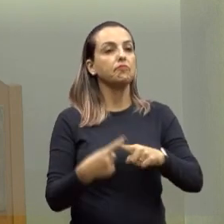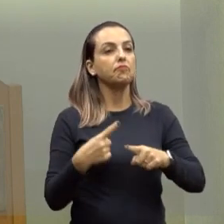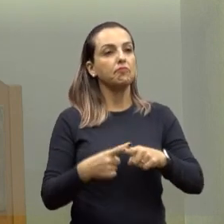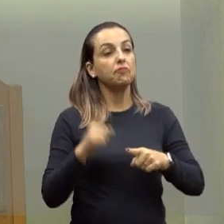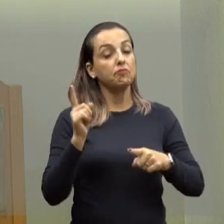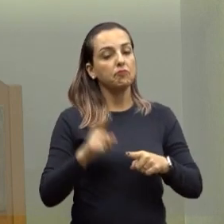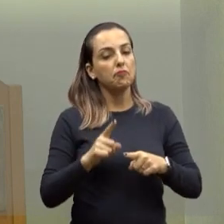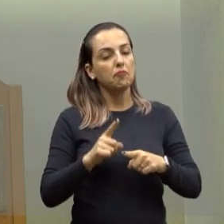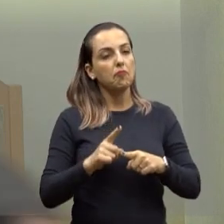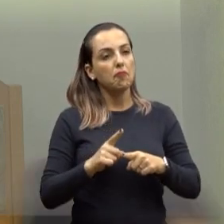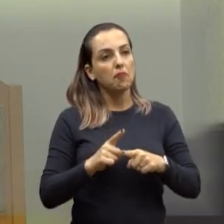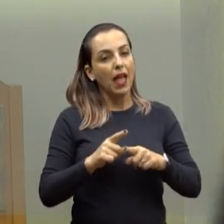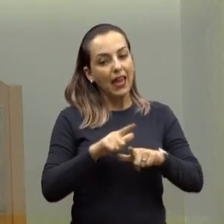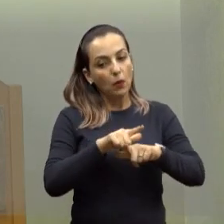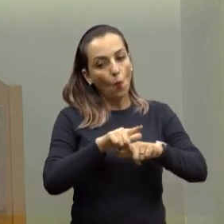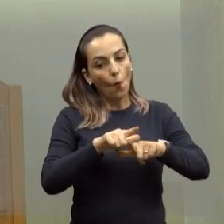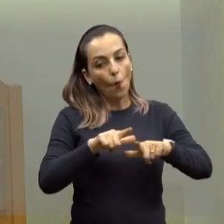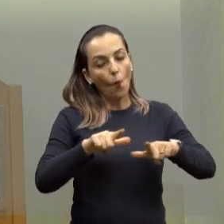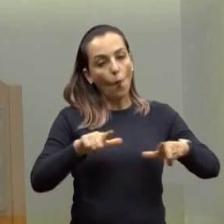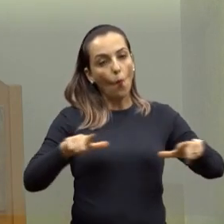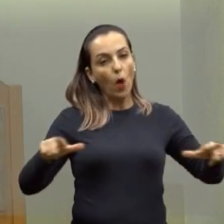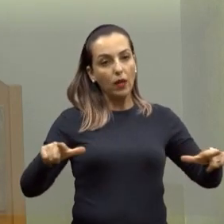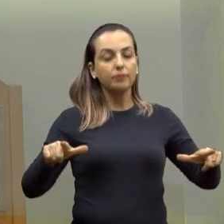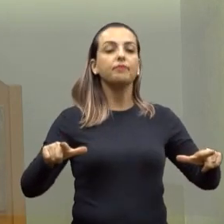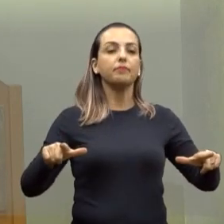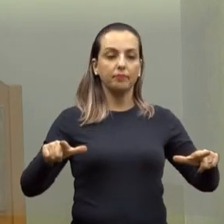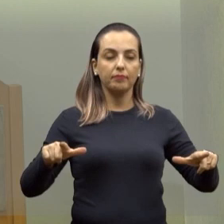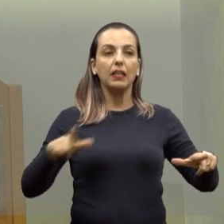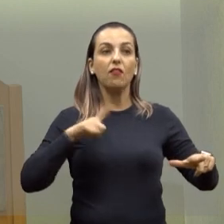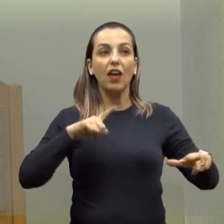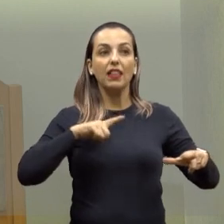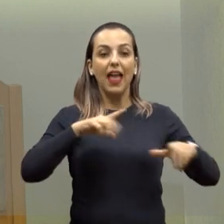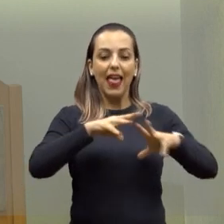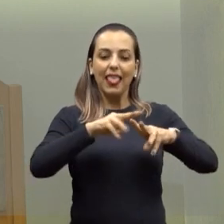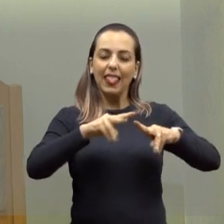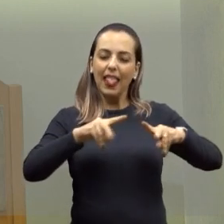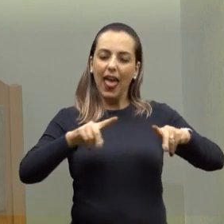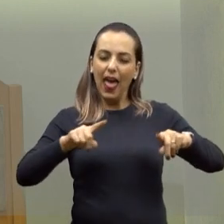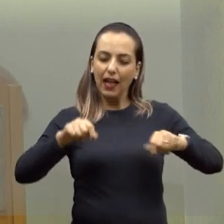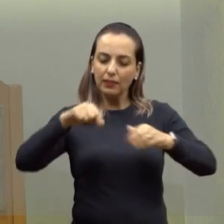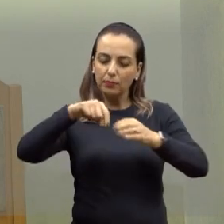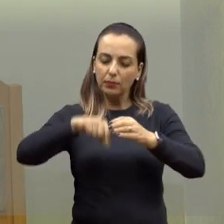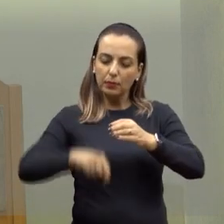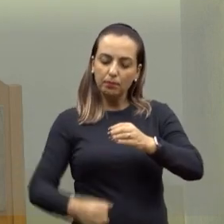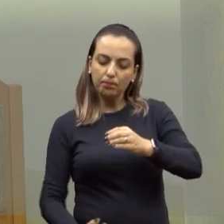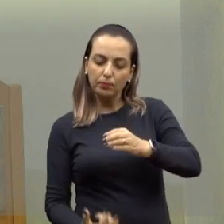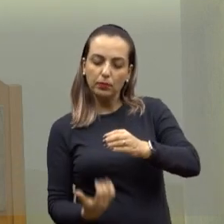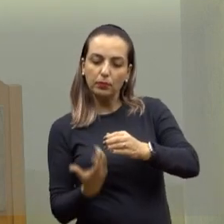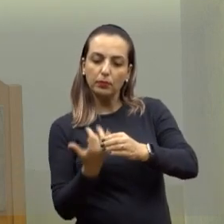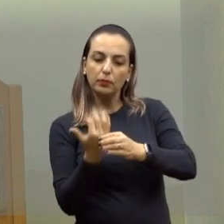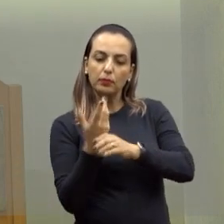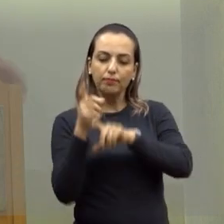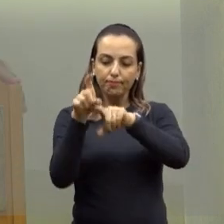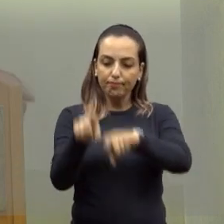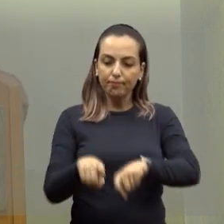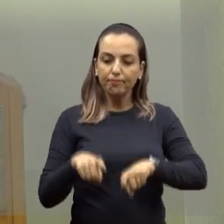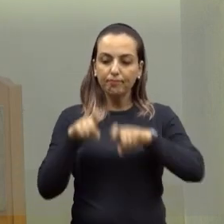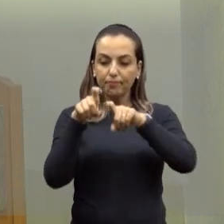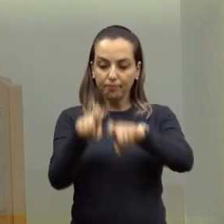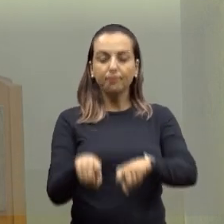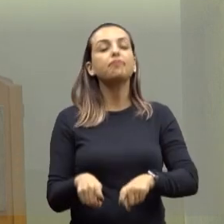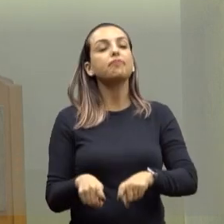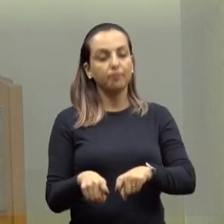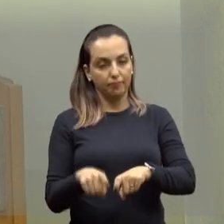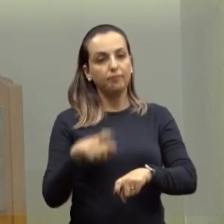uma energia mais limpa vai se sobrar mais terras para plantação de comida e